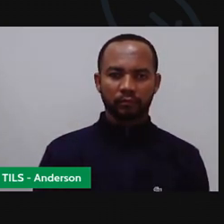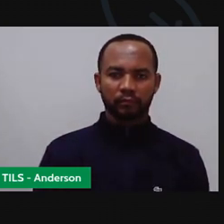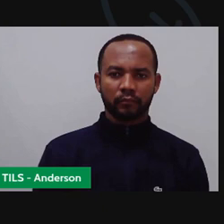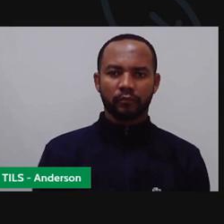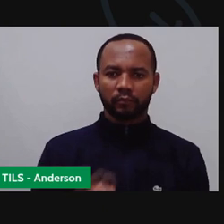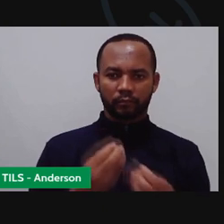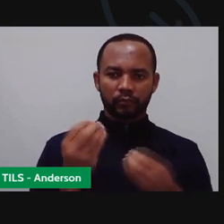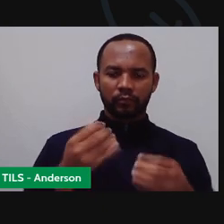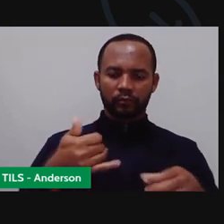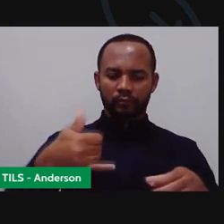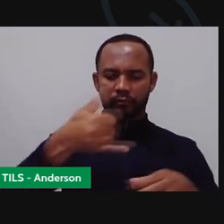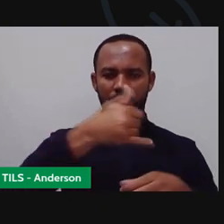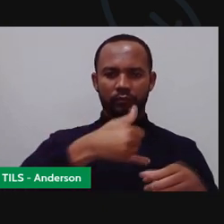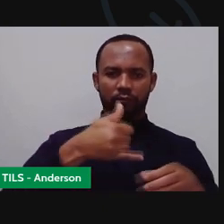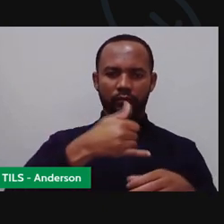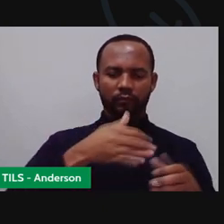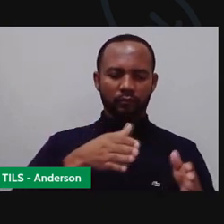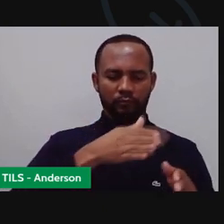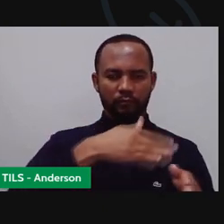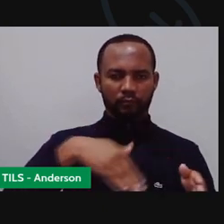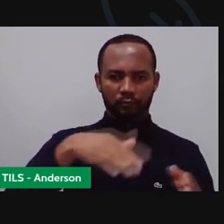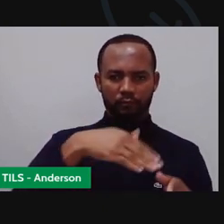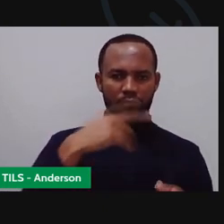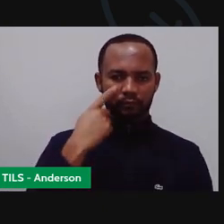aqui um guardanapozinho, né? Para não sujar a mão.